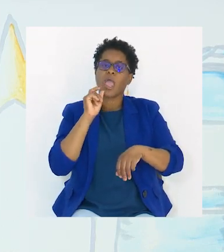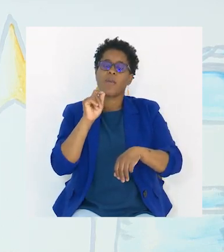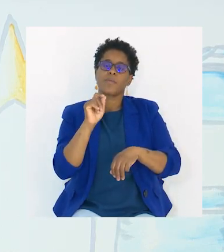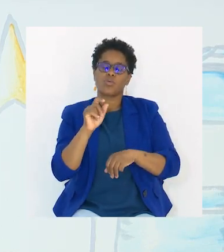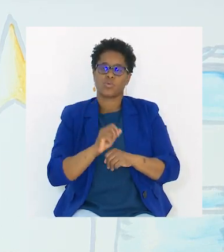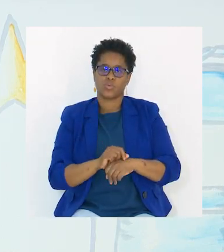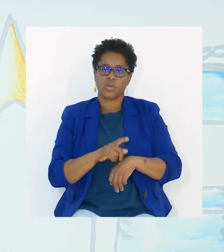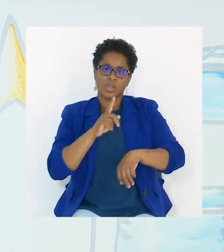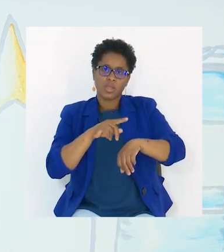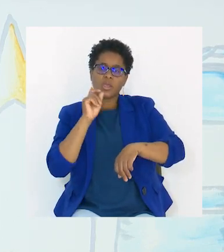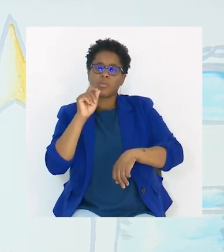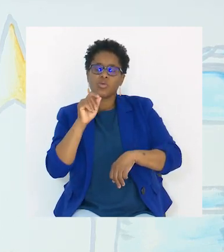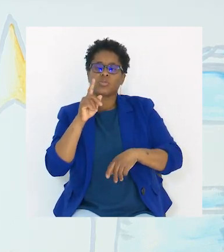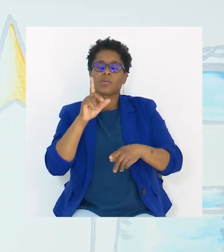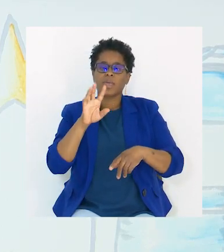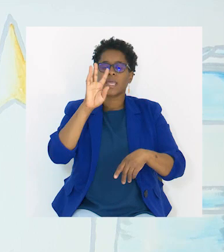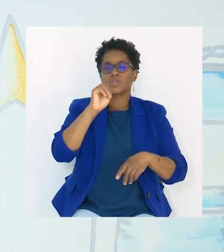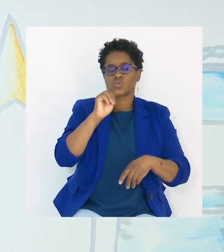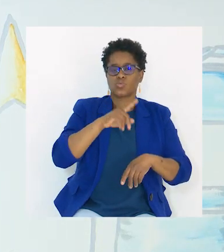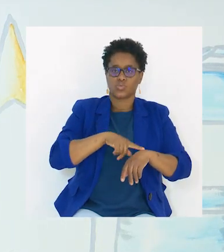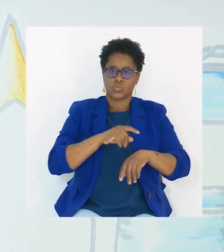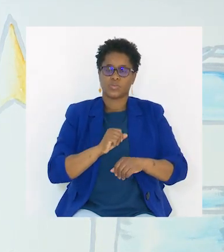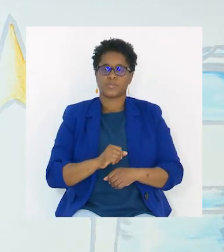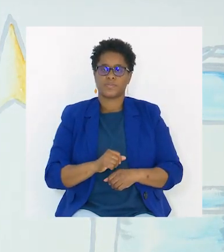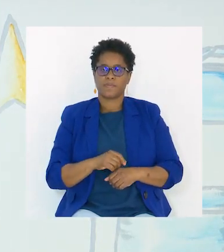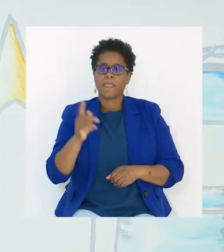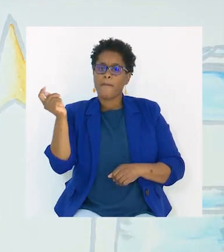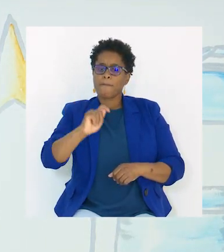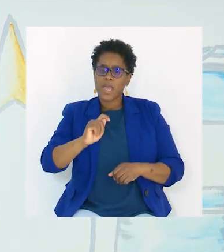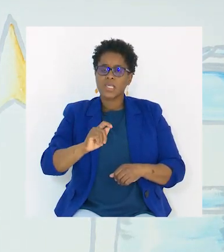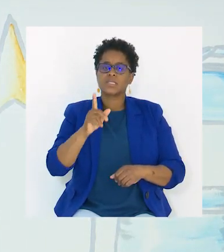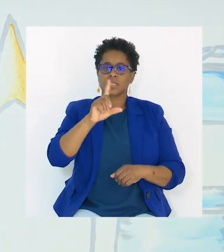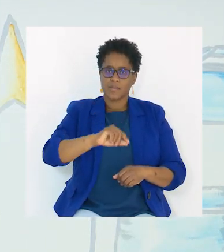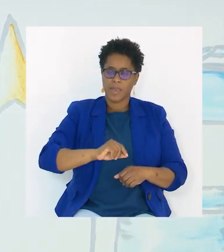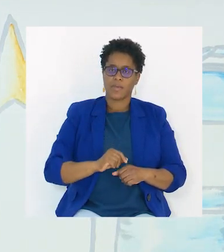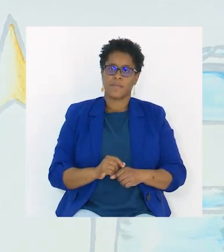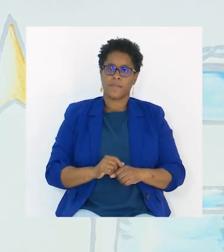minutos, e minutos em segundos. Meses, por sua vez,